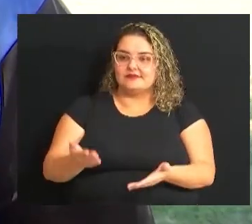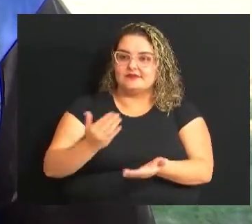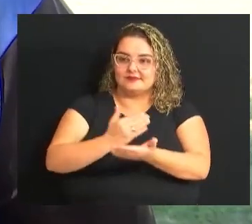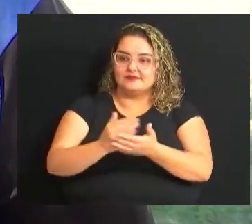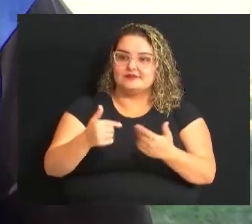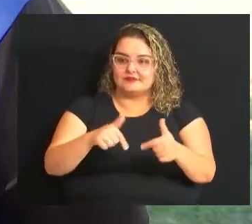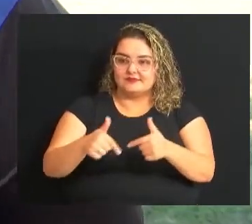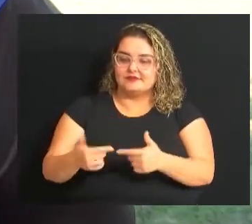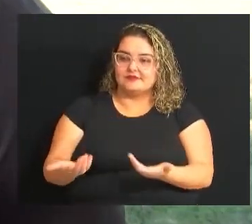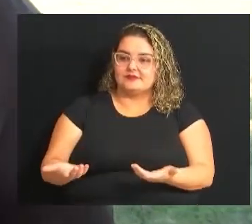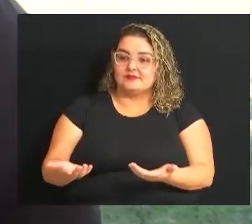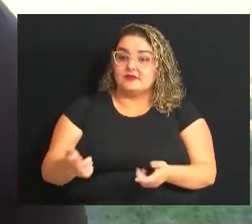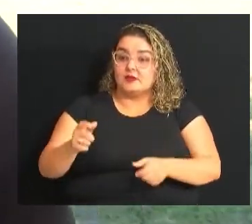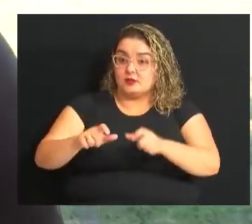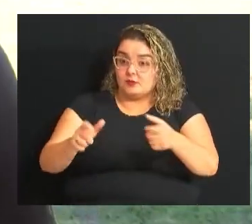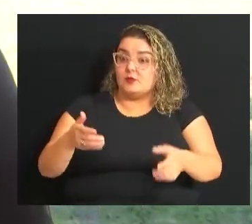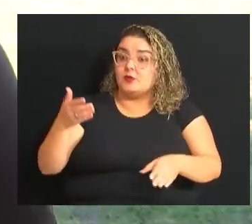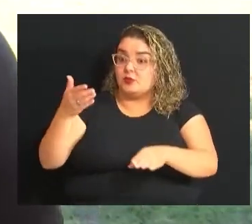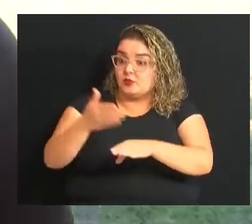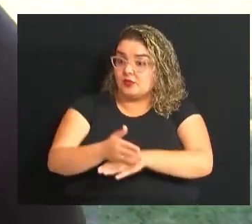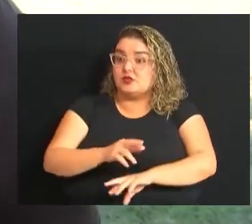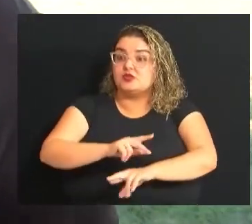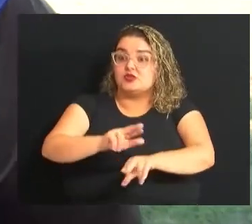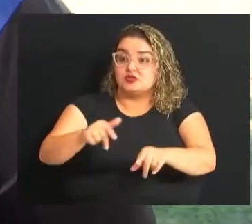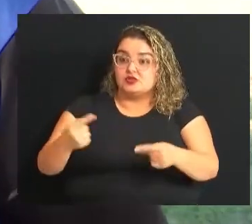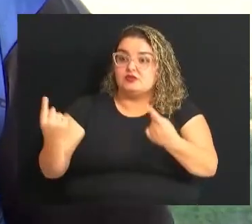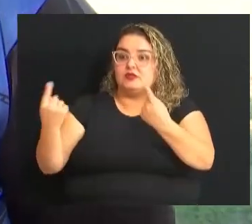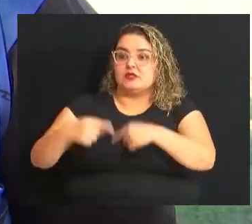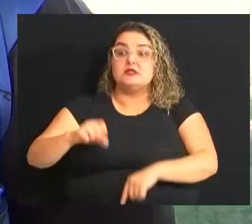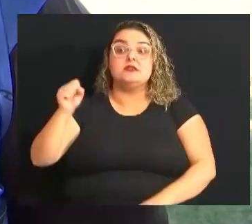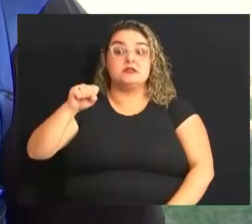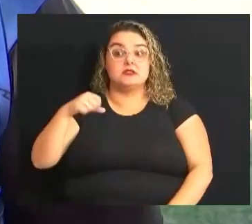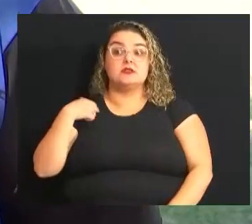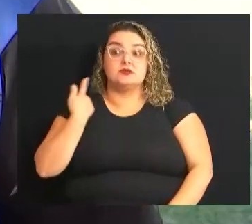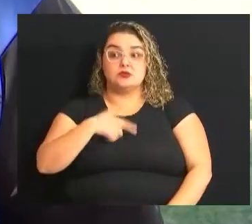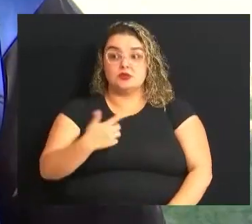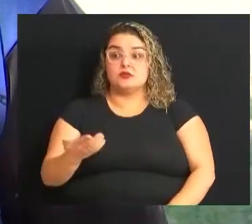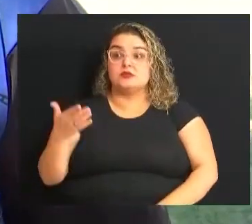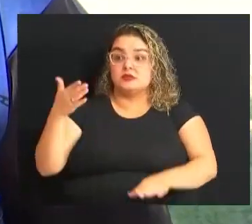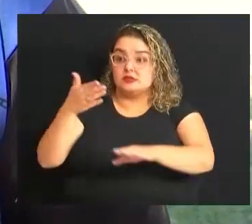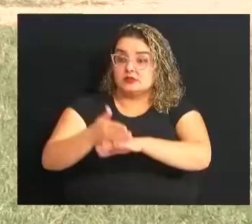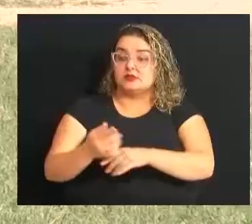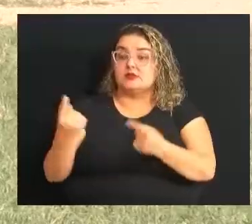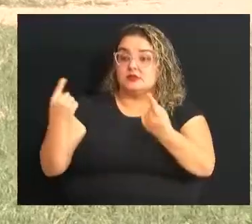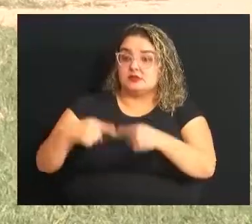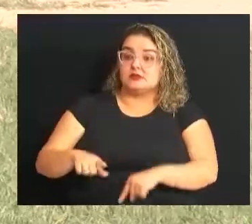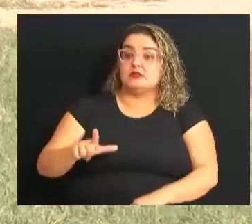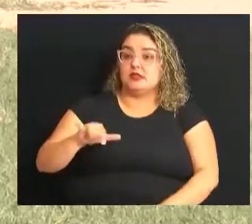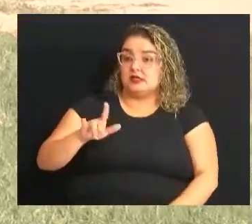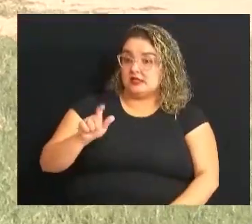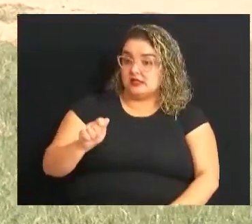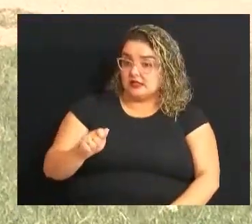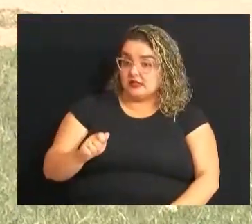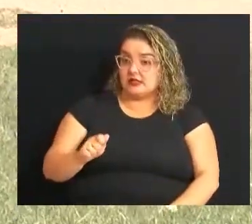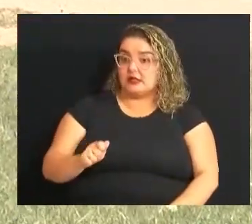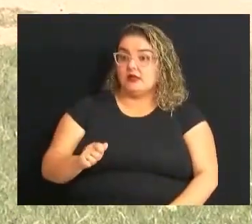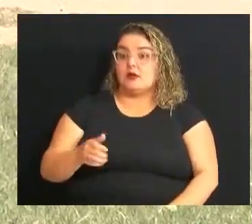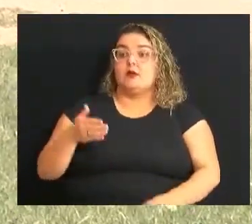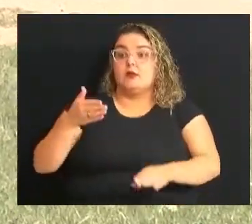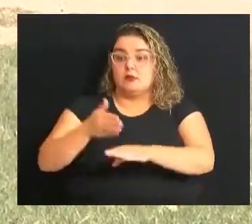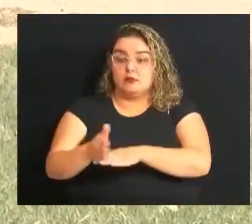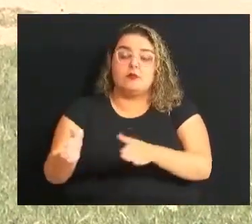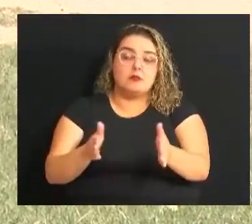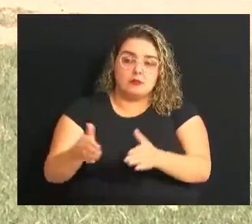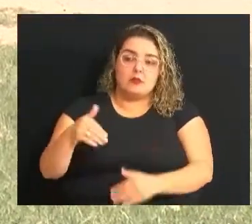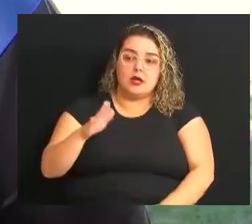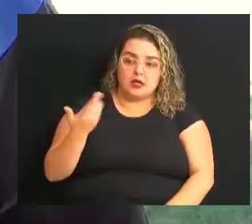trabalho. A galerinha aqui participa de vários campeonatos? Sim, nós entramos no campeonato da Liga, um campeonato mais acessível para a gente entrar.